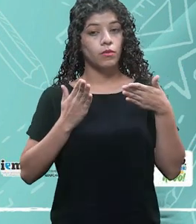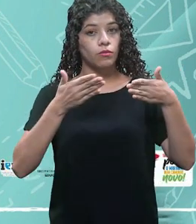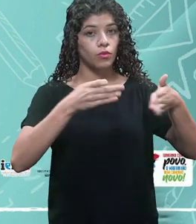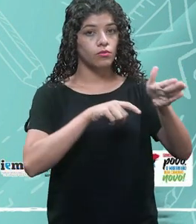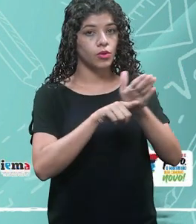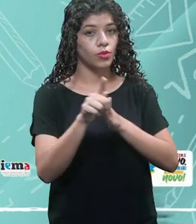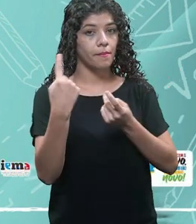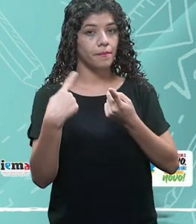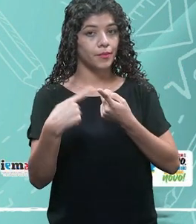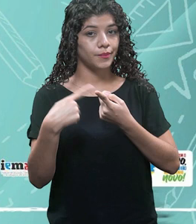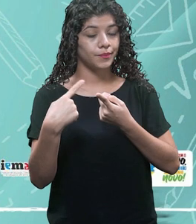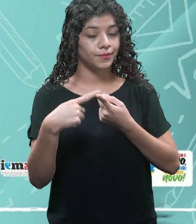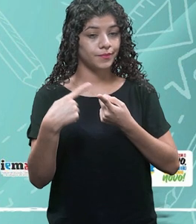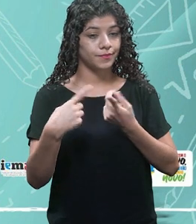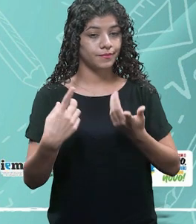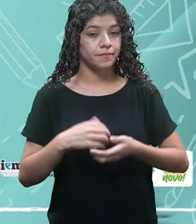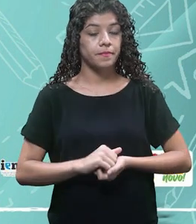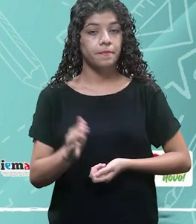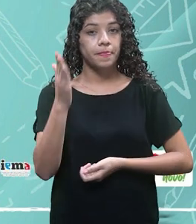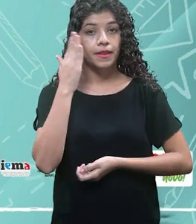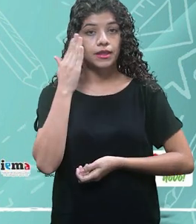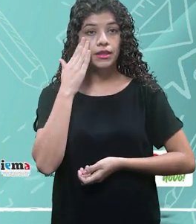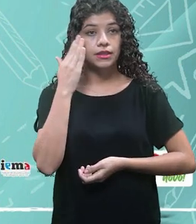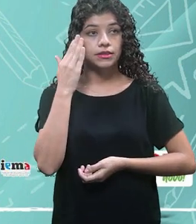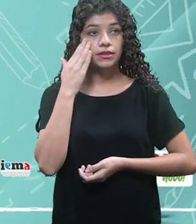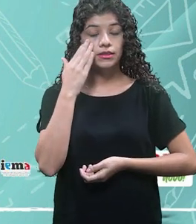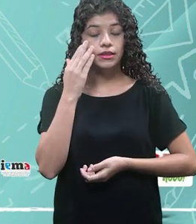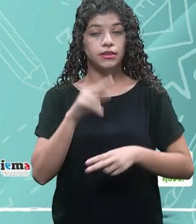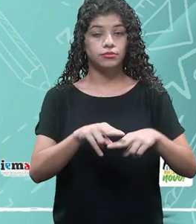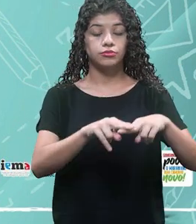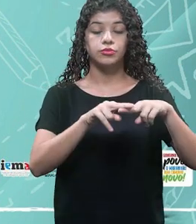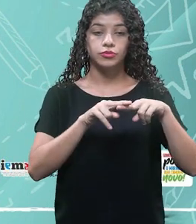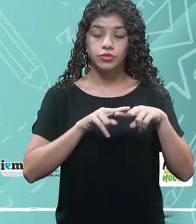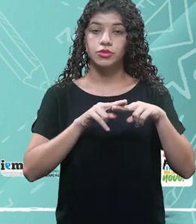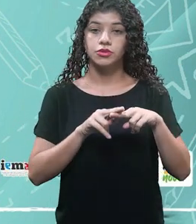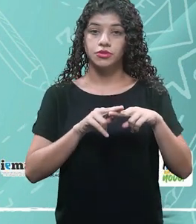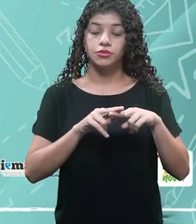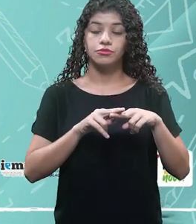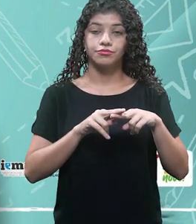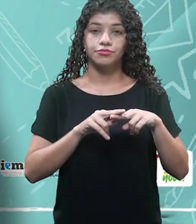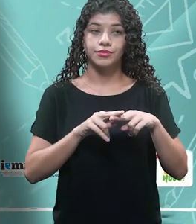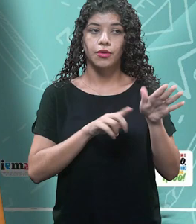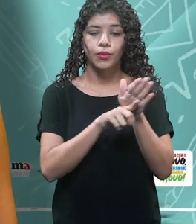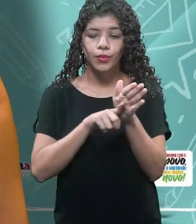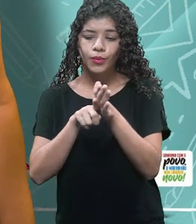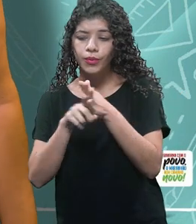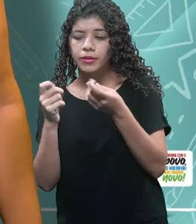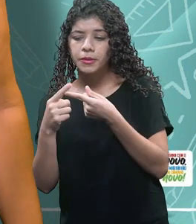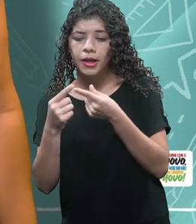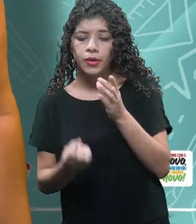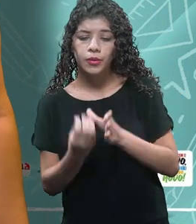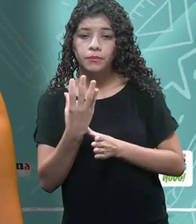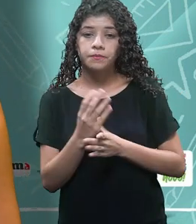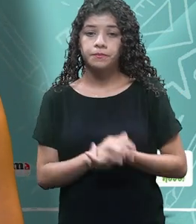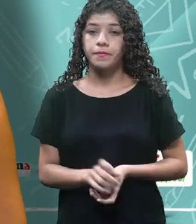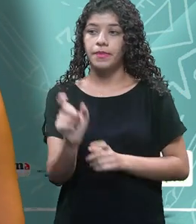pergunta por quê procurando compreender as causas de determinado fato investigando suas origens Ah eu não sei se